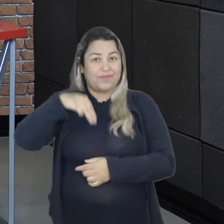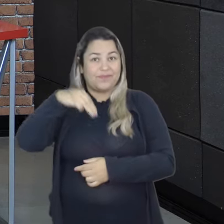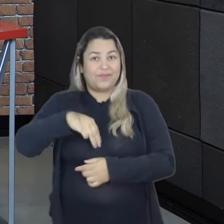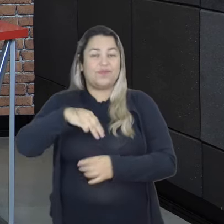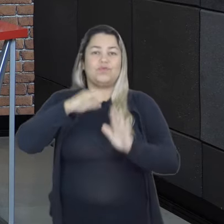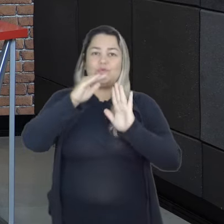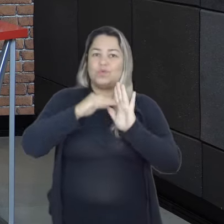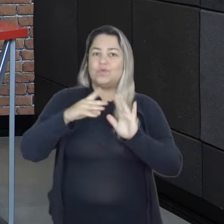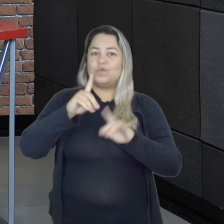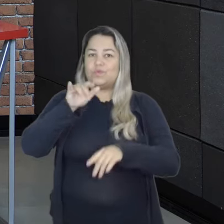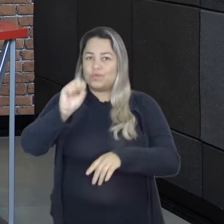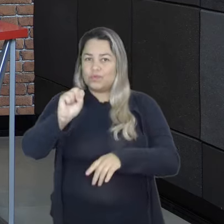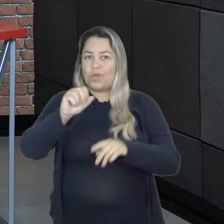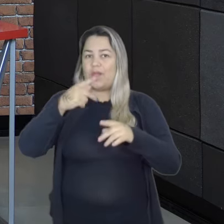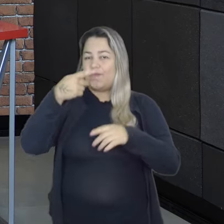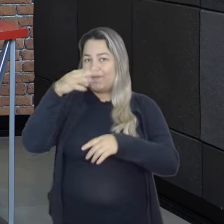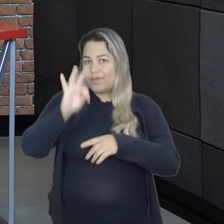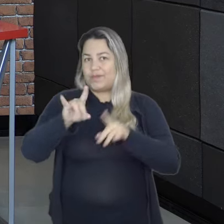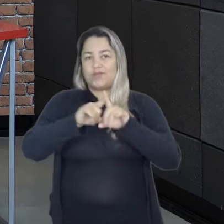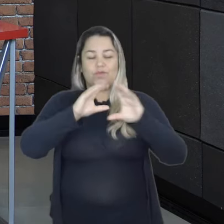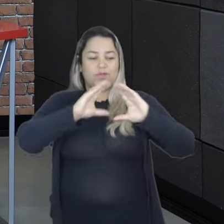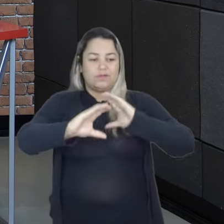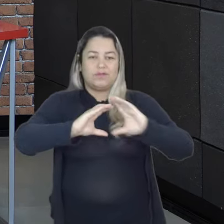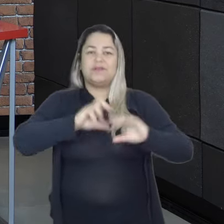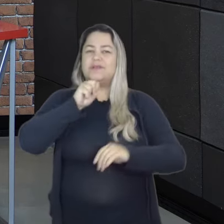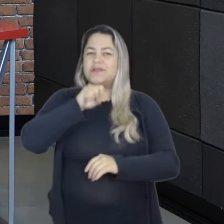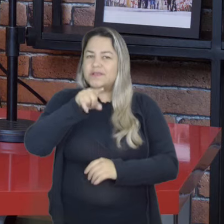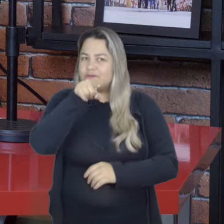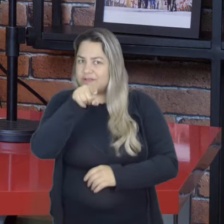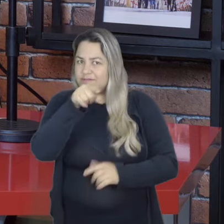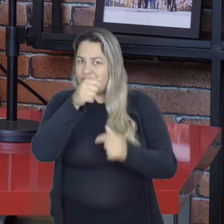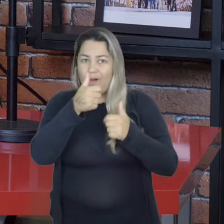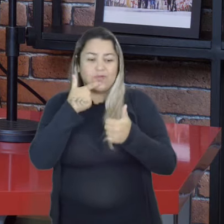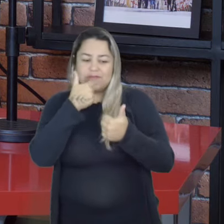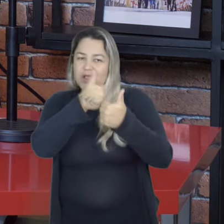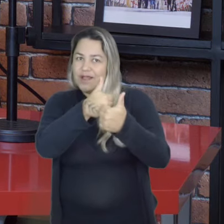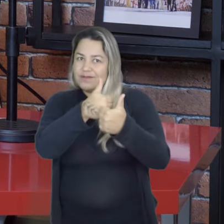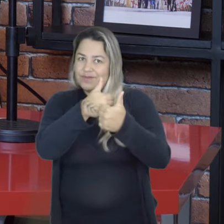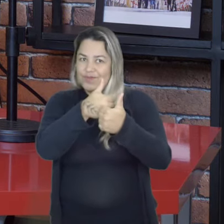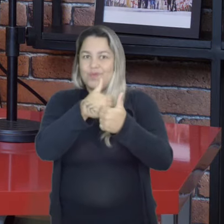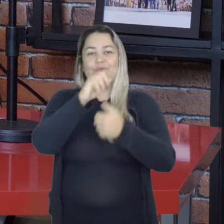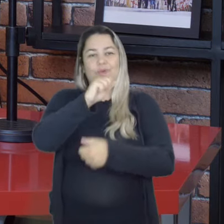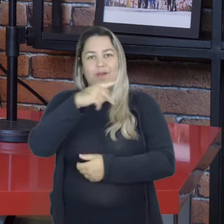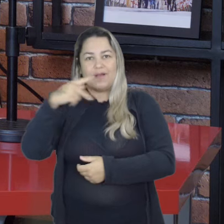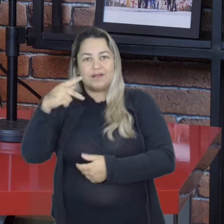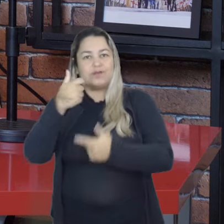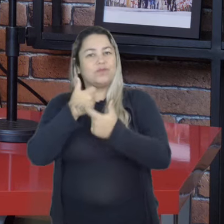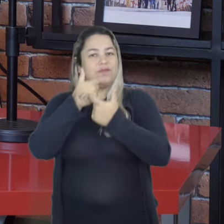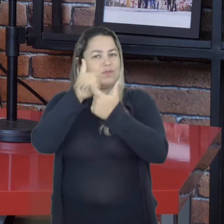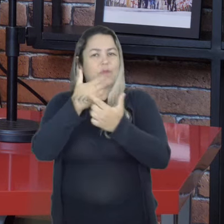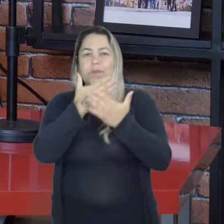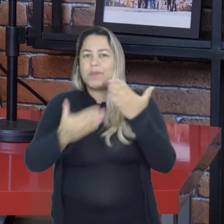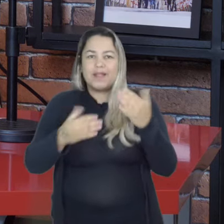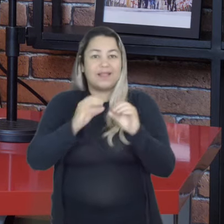13 Minutos com os destaques dos últimos dias na rede PT de comunicação. E se você não segue o 13 Minutos no seu aplicativo, clique